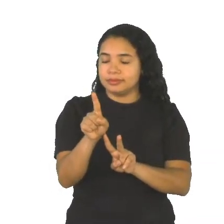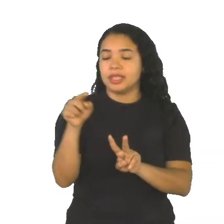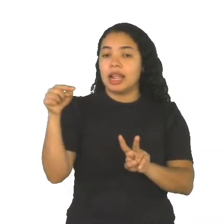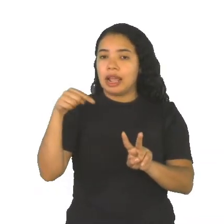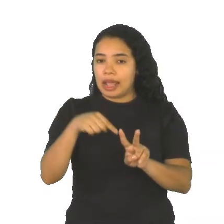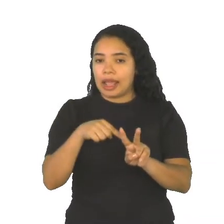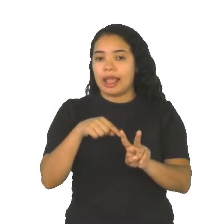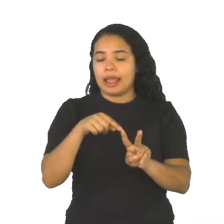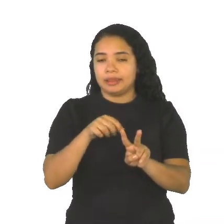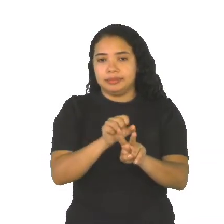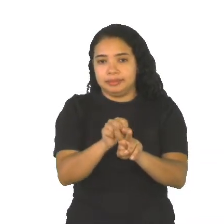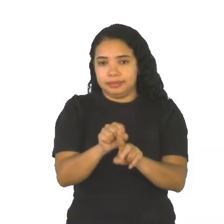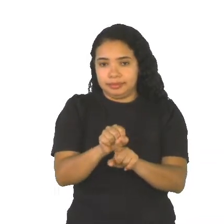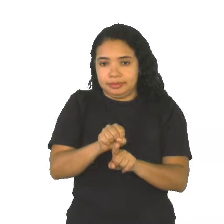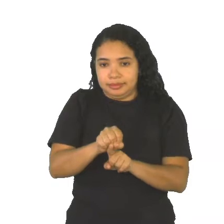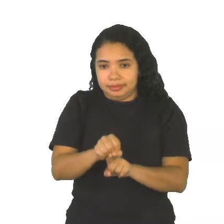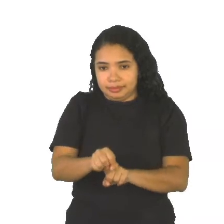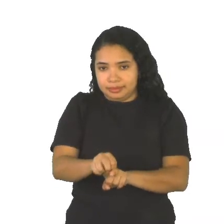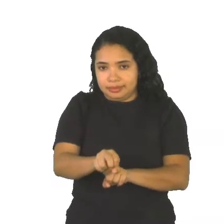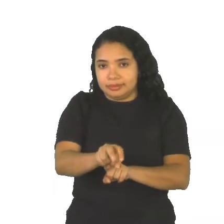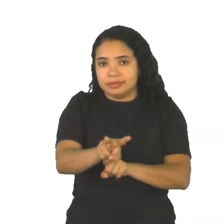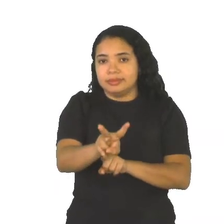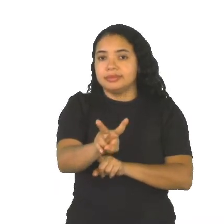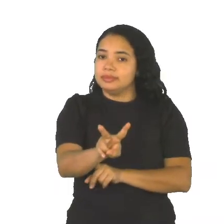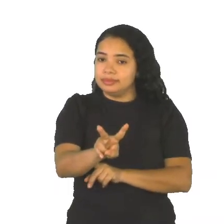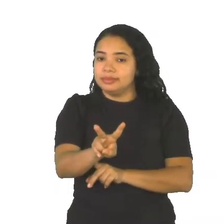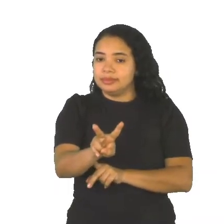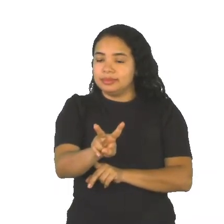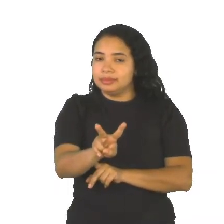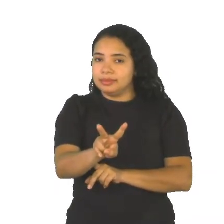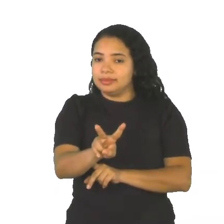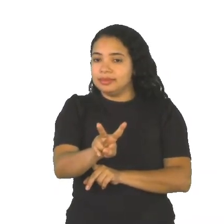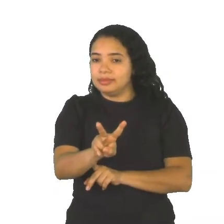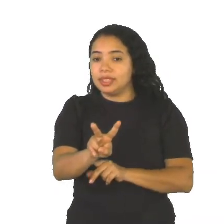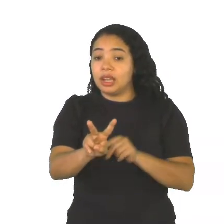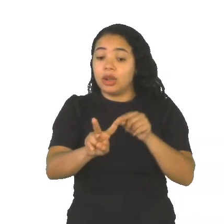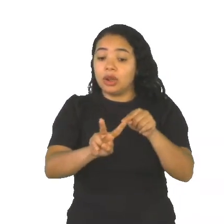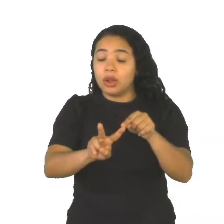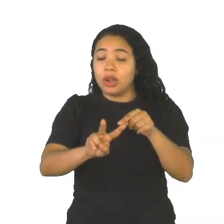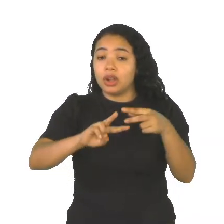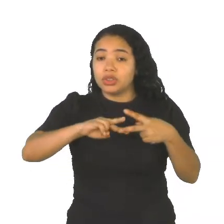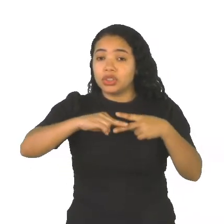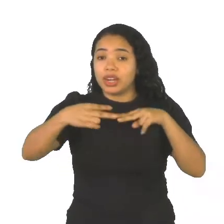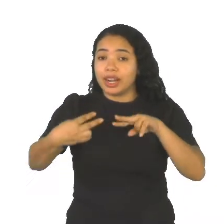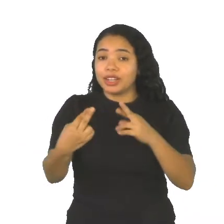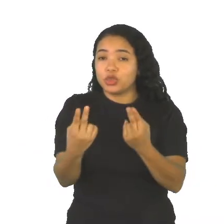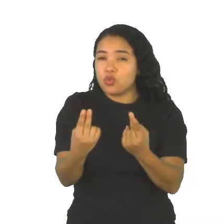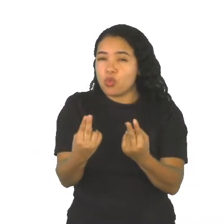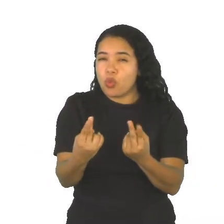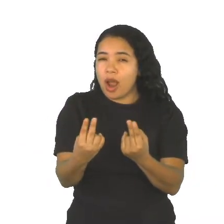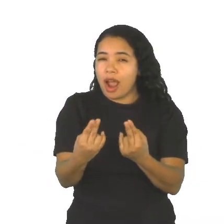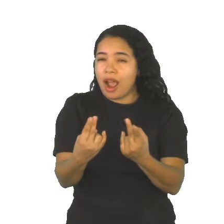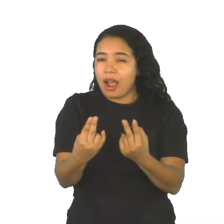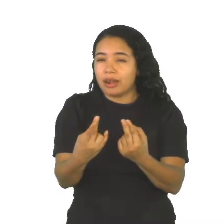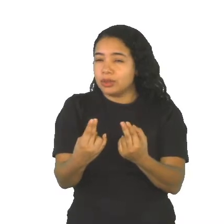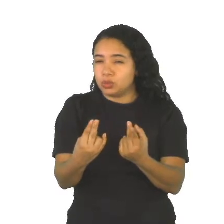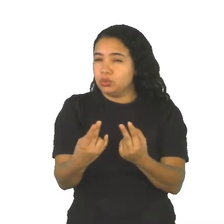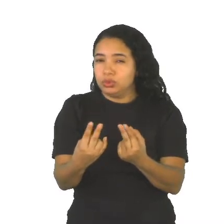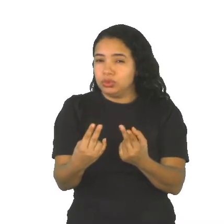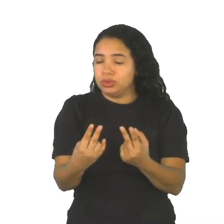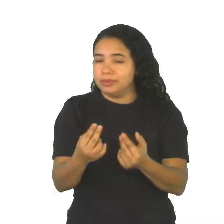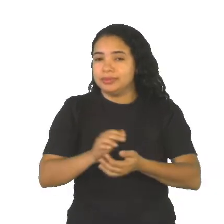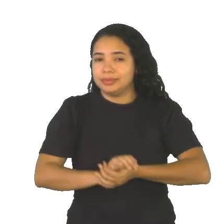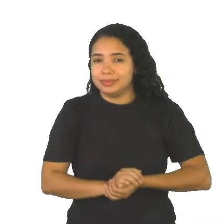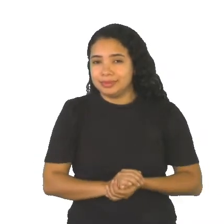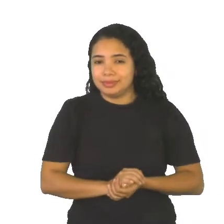de bipartição, ele é um processo que o material genético dele vai ser igual. Sempre vão ser da mesma forma, tá bom?